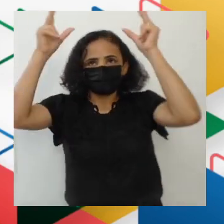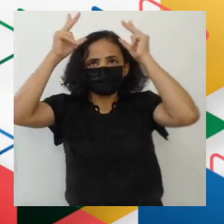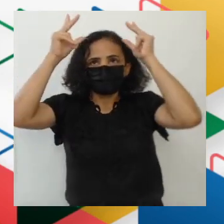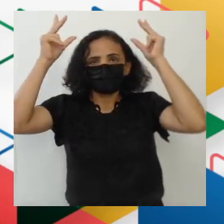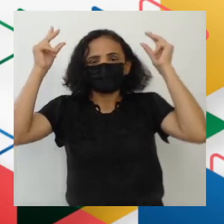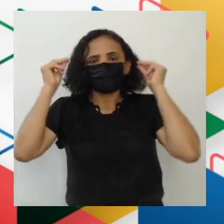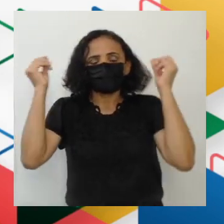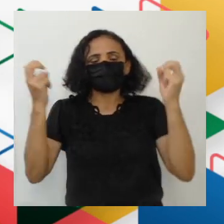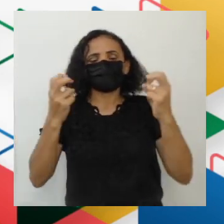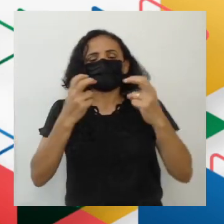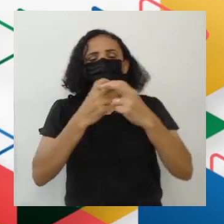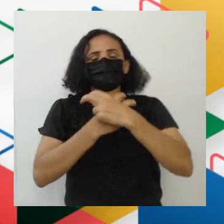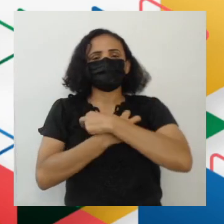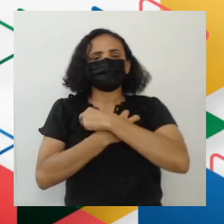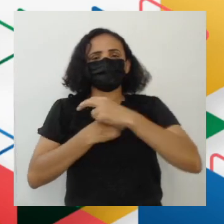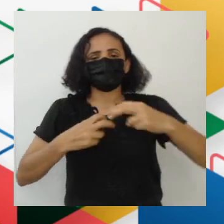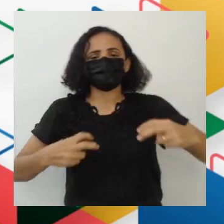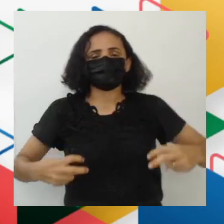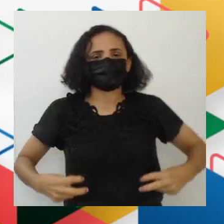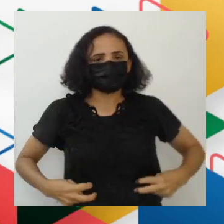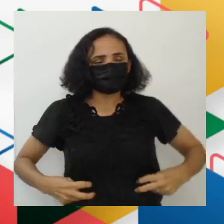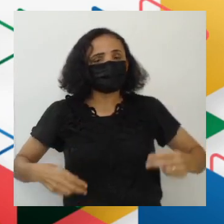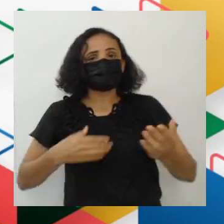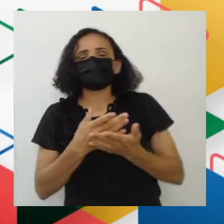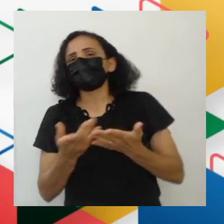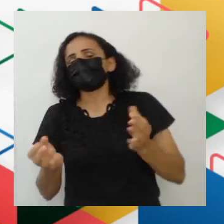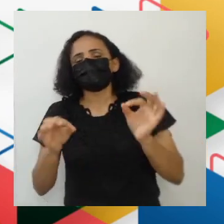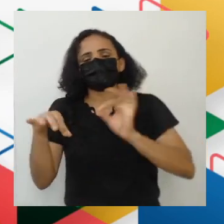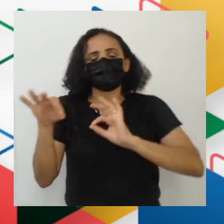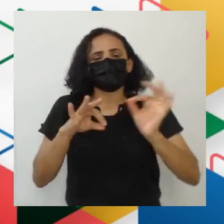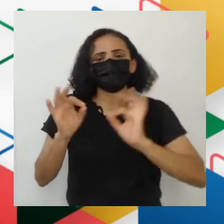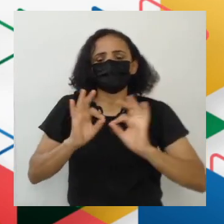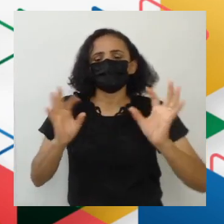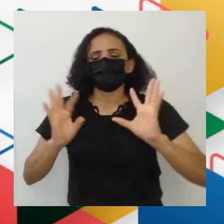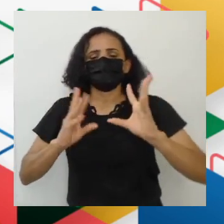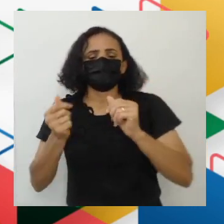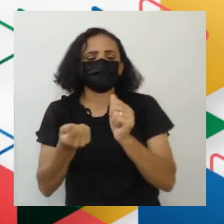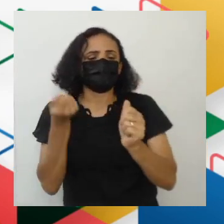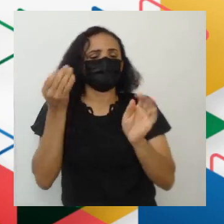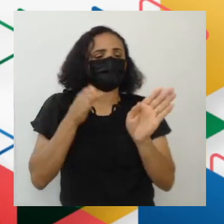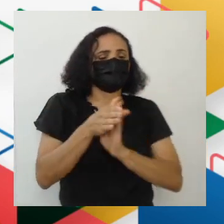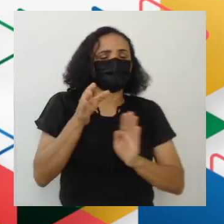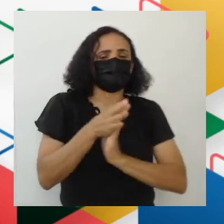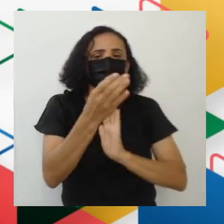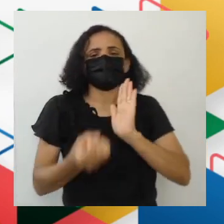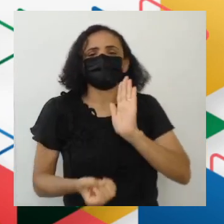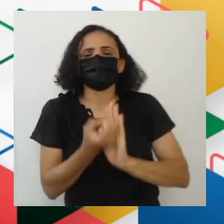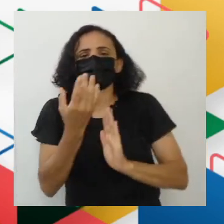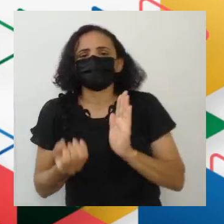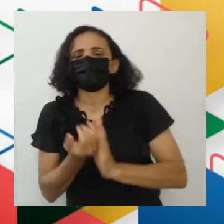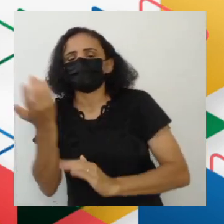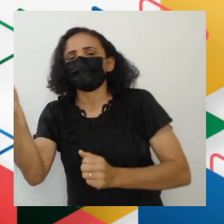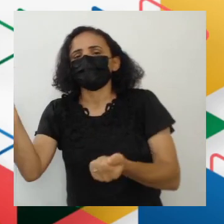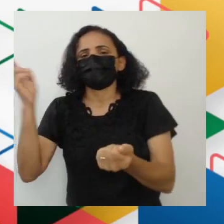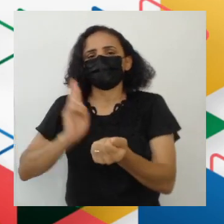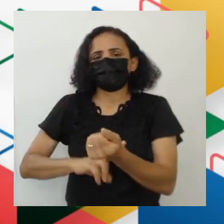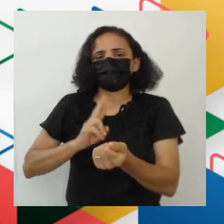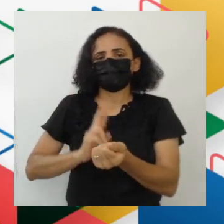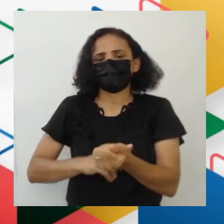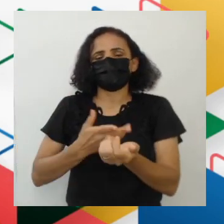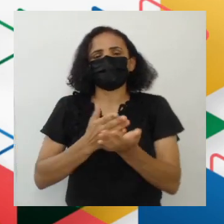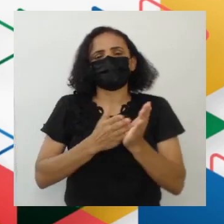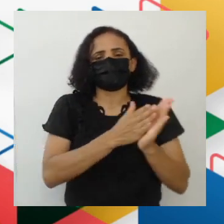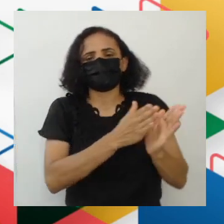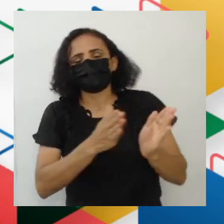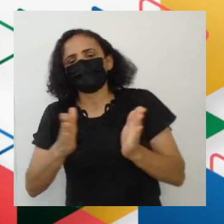é chamado de rei, que ele começou tudo, foi ele que capitaneou tudo, foi ele que orientou e que criou todos esses estilos que a gente tem hoje